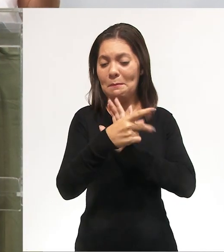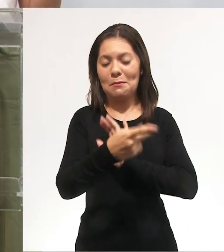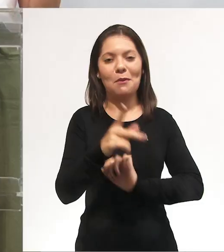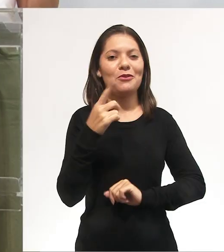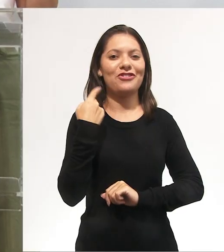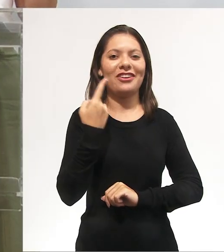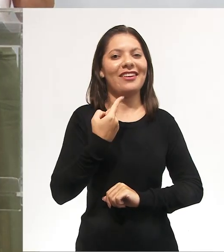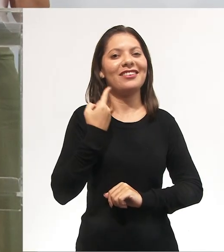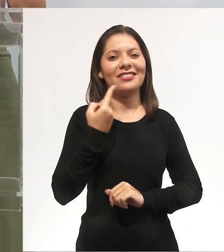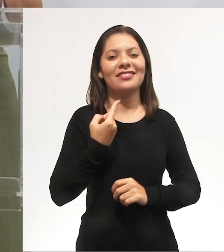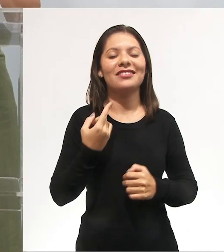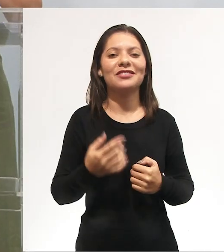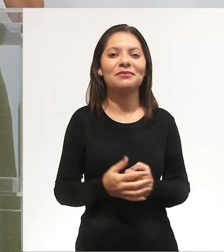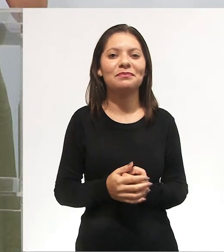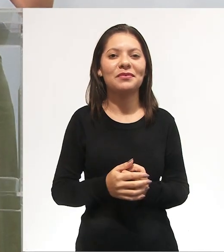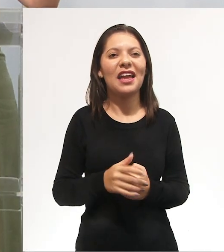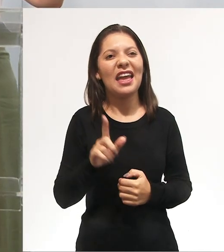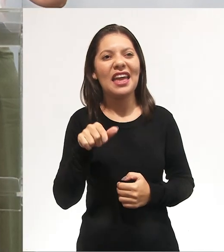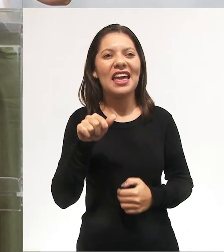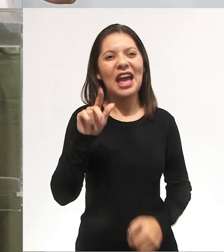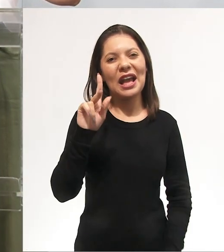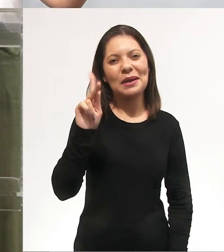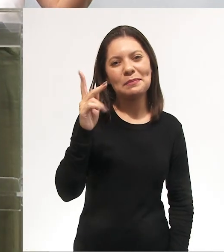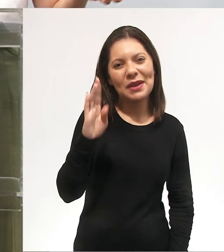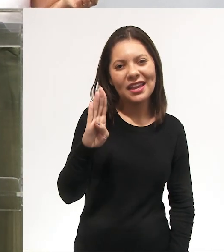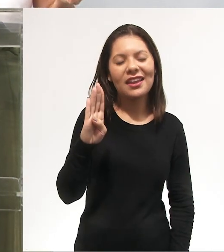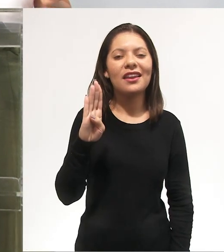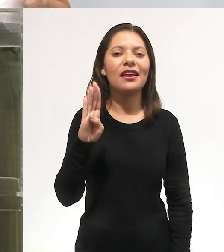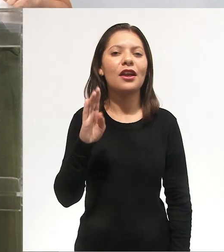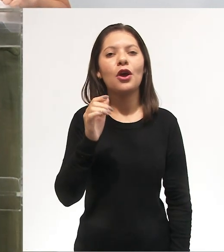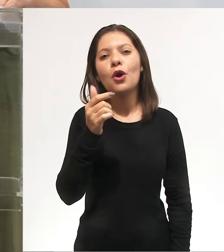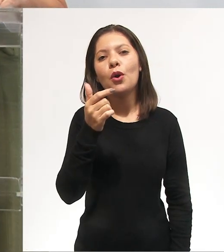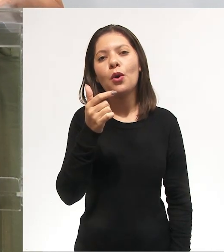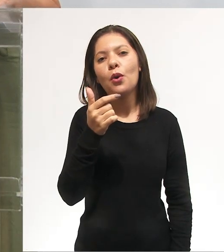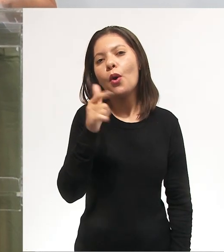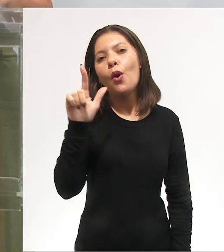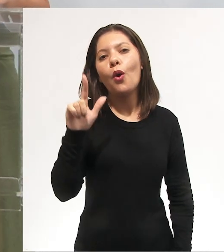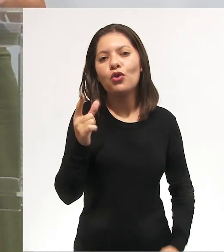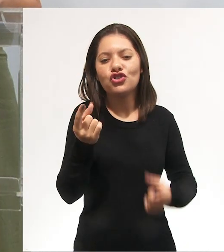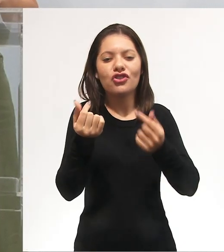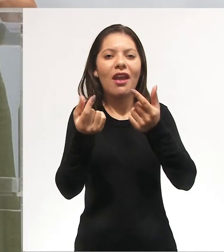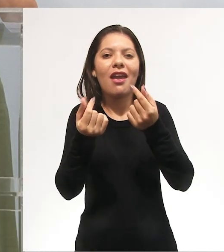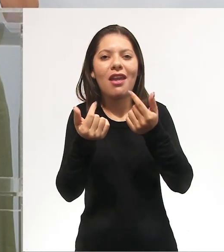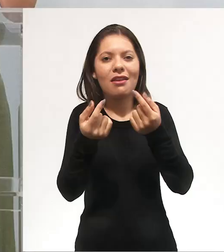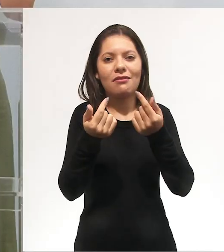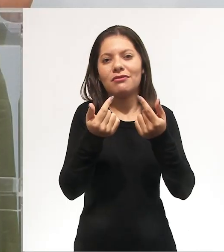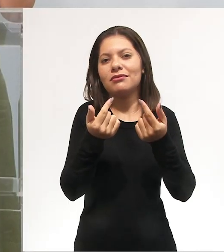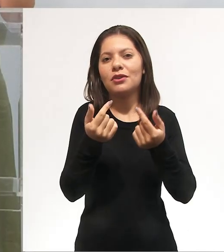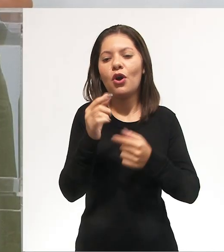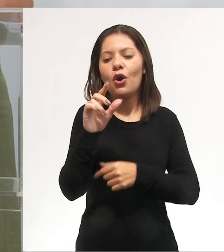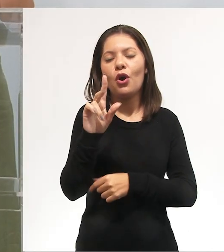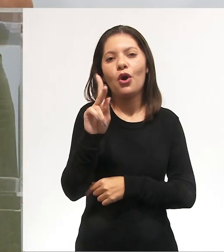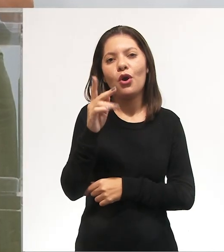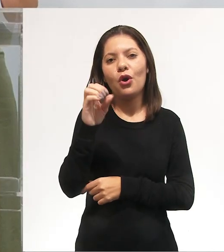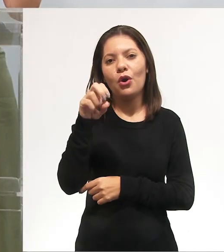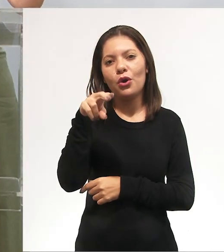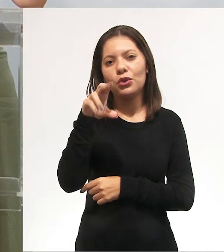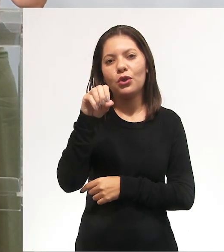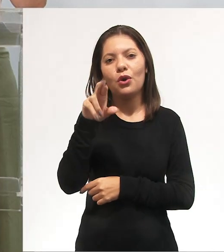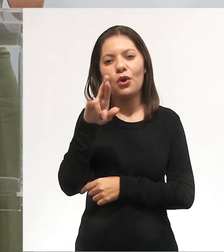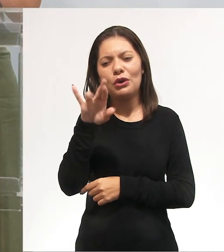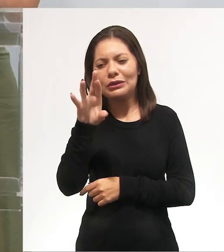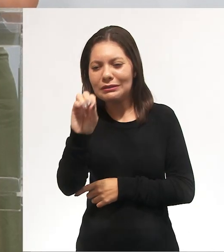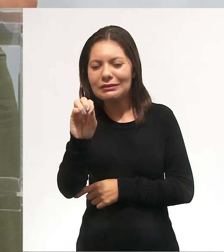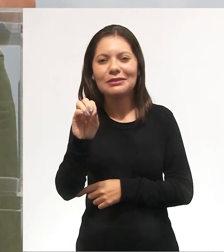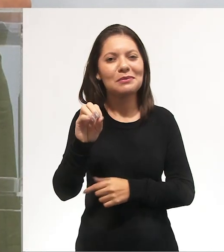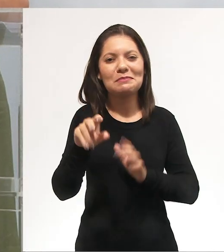específicas do âmbito jurídico, habeas corpus, honoris causa, né? E tem outras coisas, mas a maioria